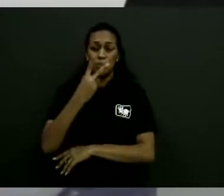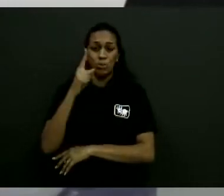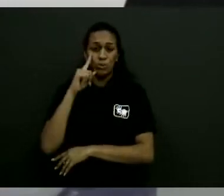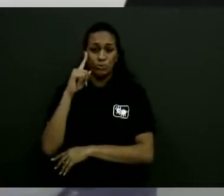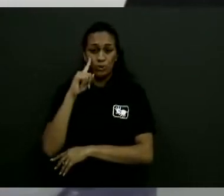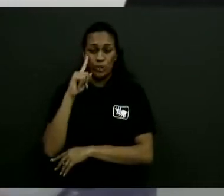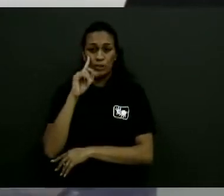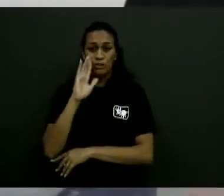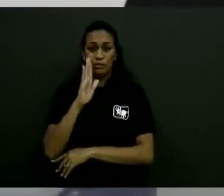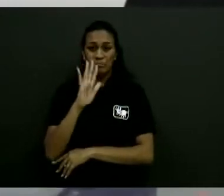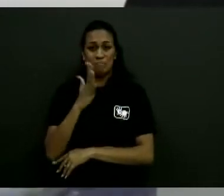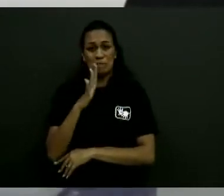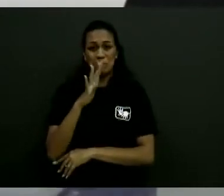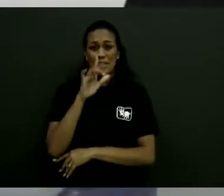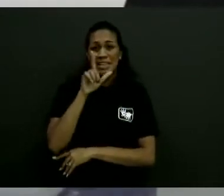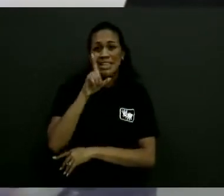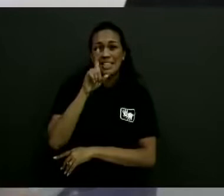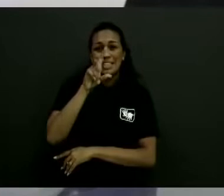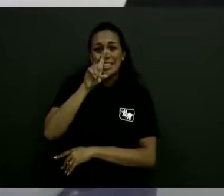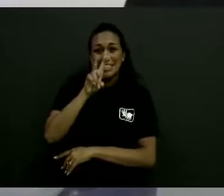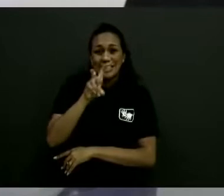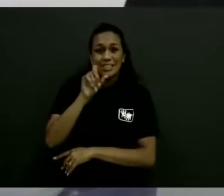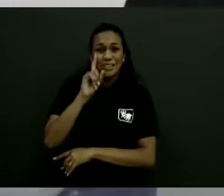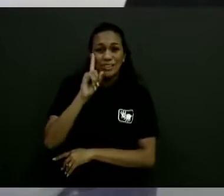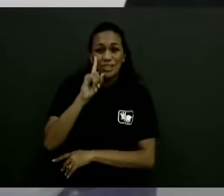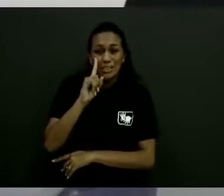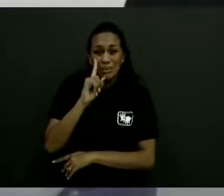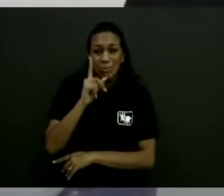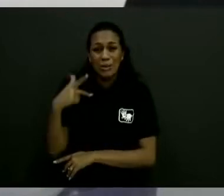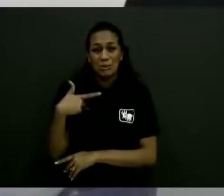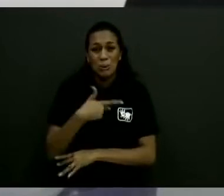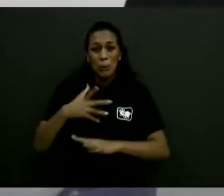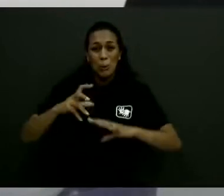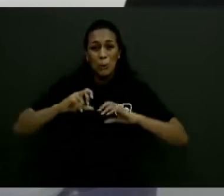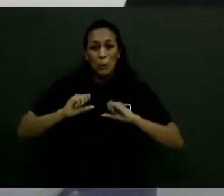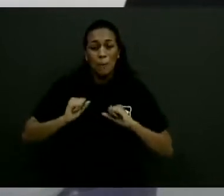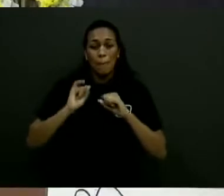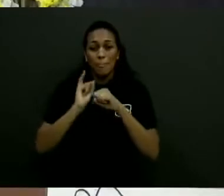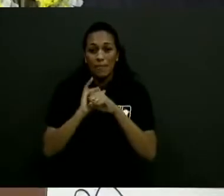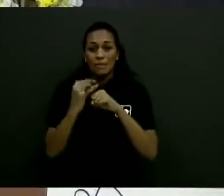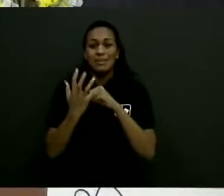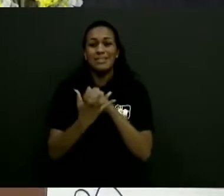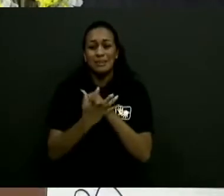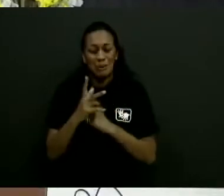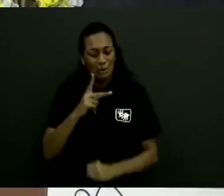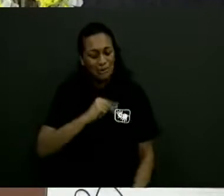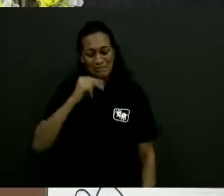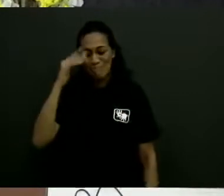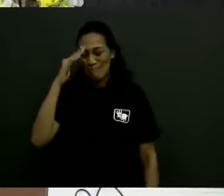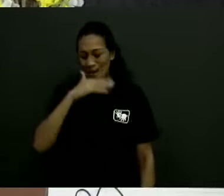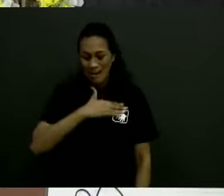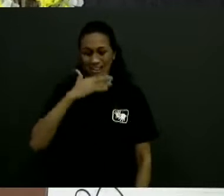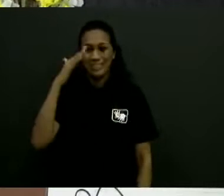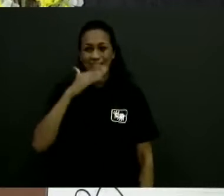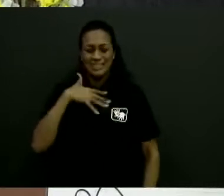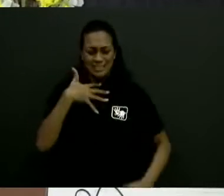agora, os 15 primeiros dias que eu estava com o Covid, eu passei muito mal, assim, teve dias que